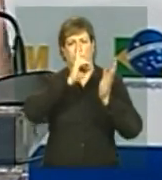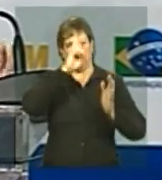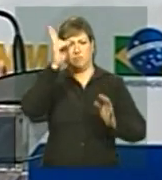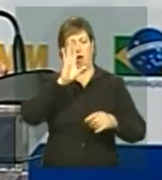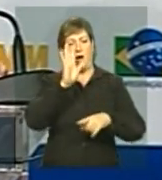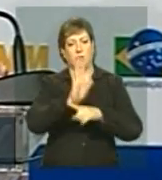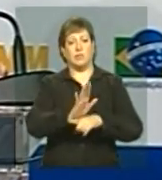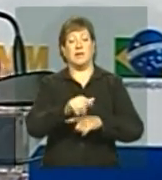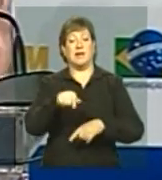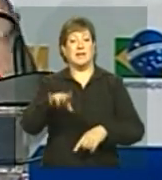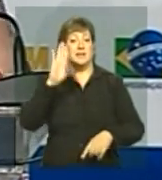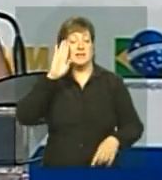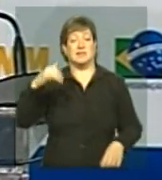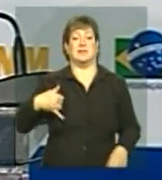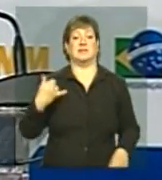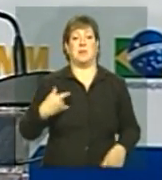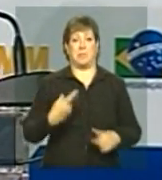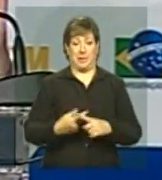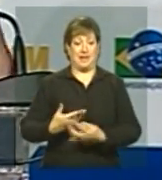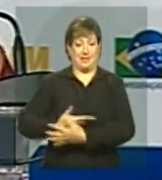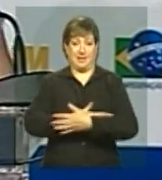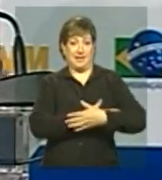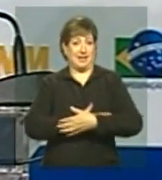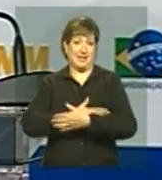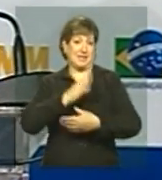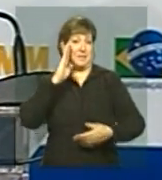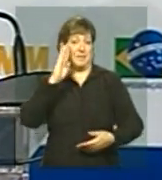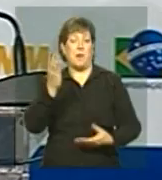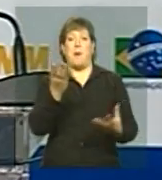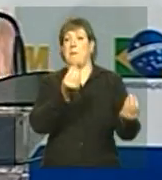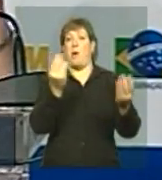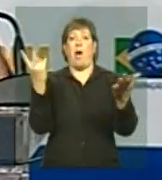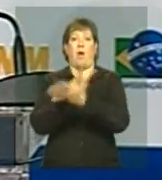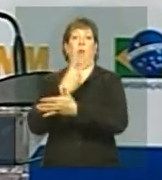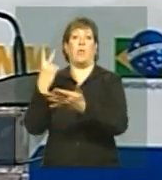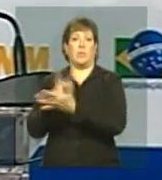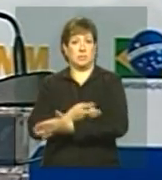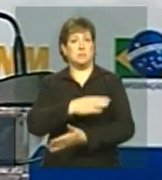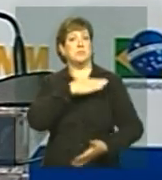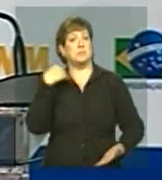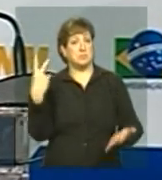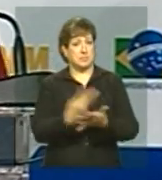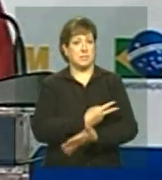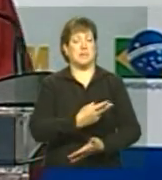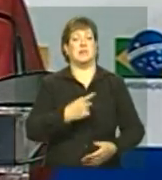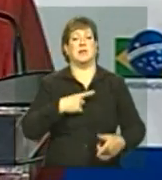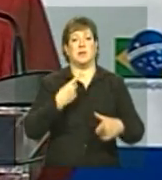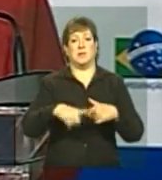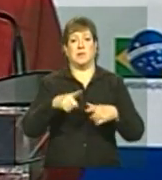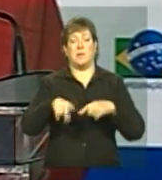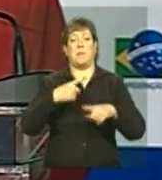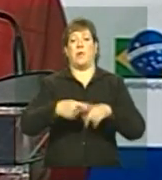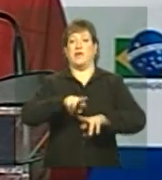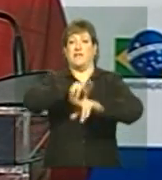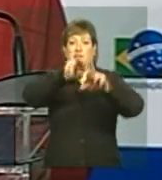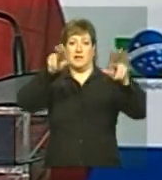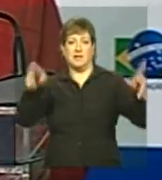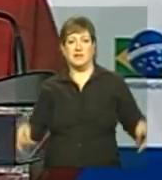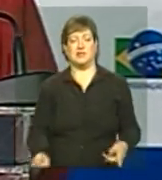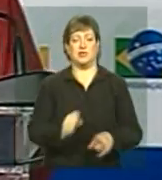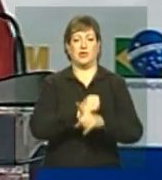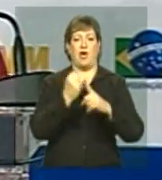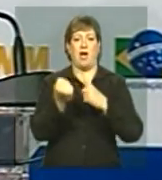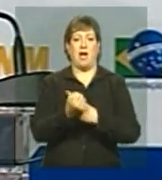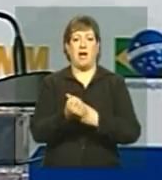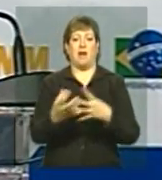nessa faixa, que é uma das faixas mais perversamente atingidas pelas diferenças sociais